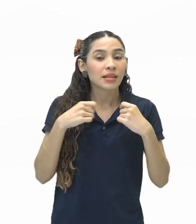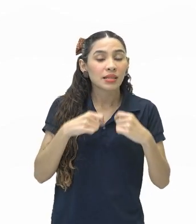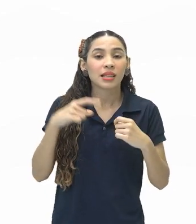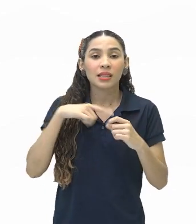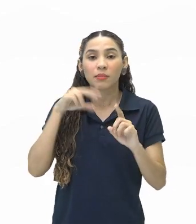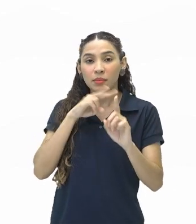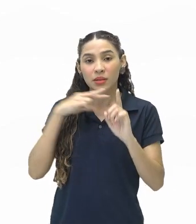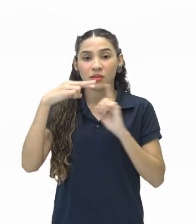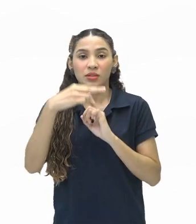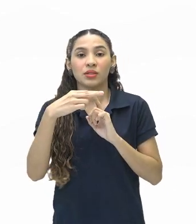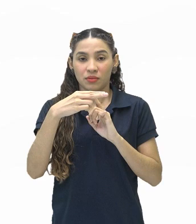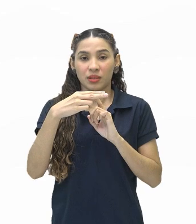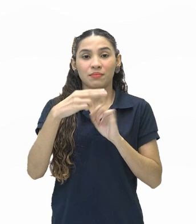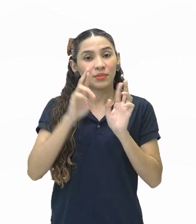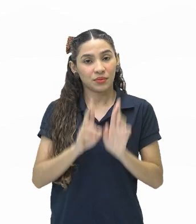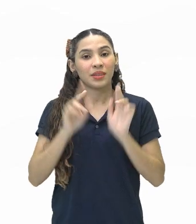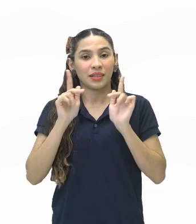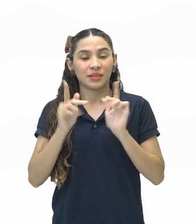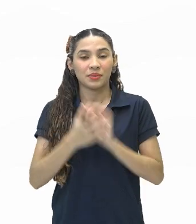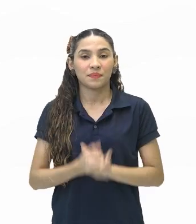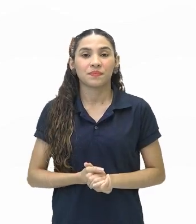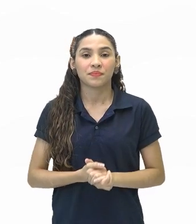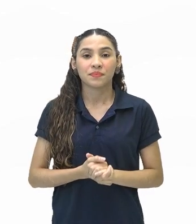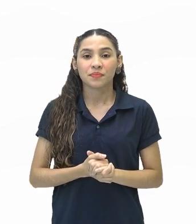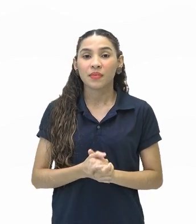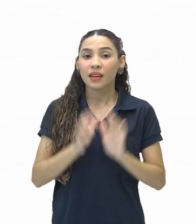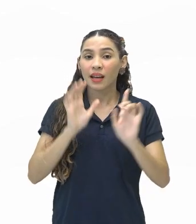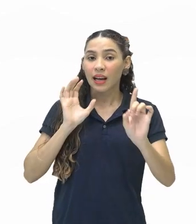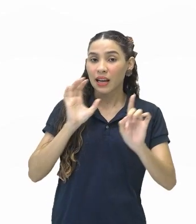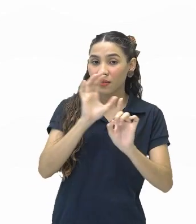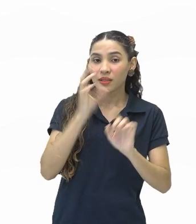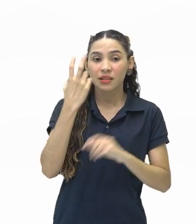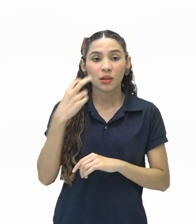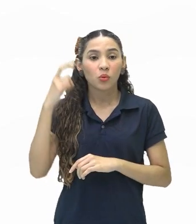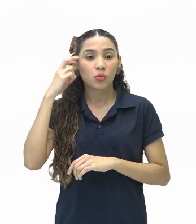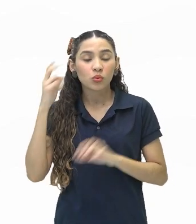visto, não é? Com outros olhos. A influência da cultura